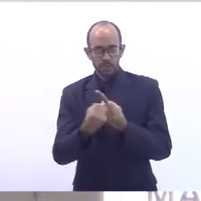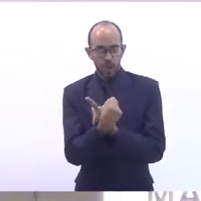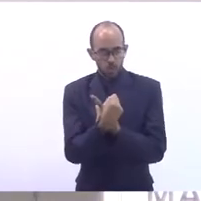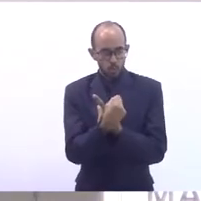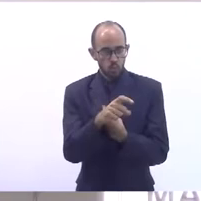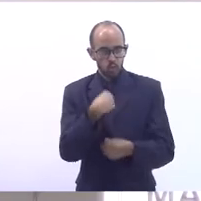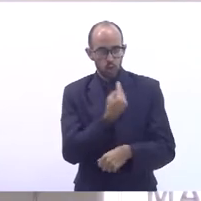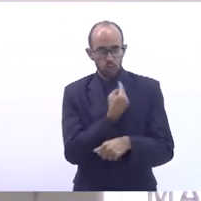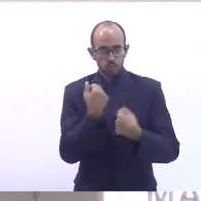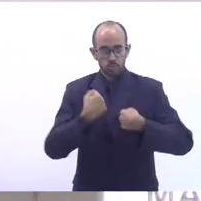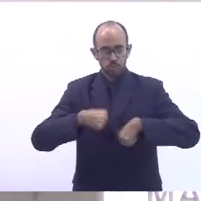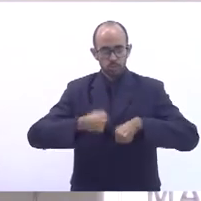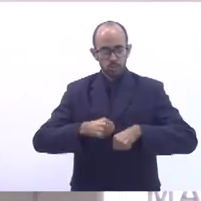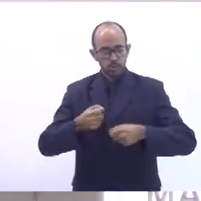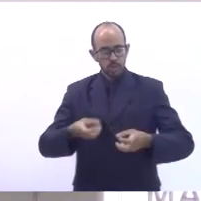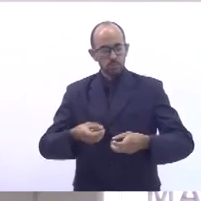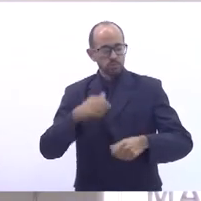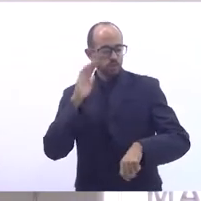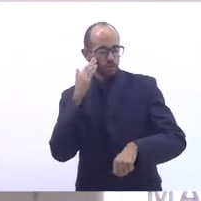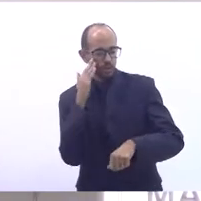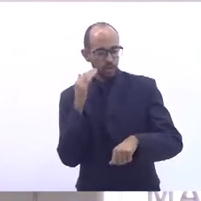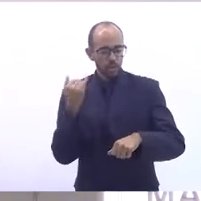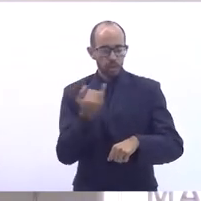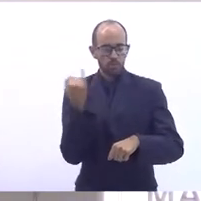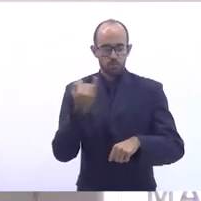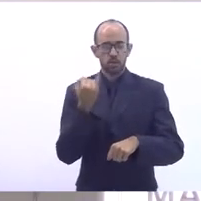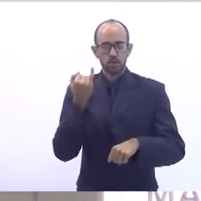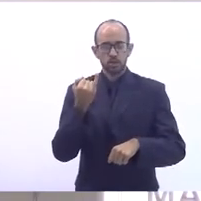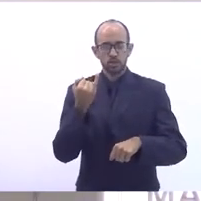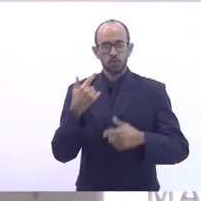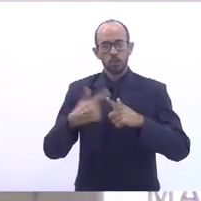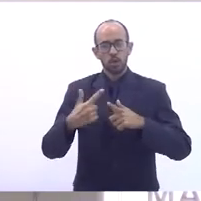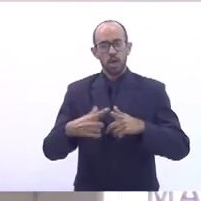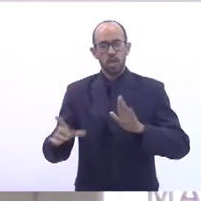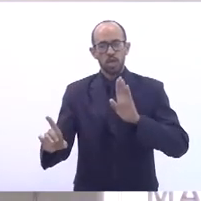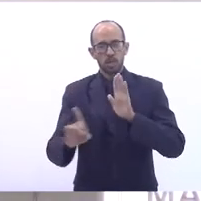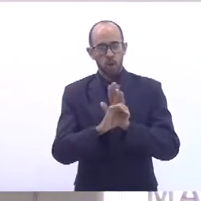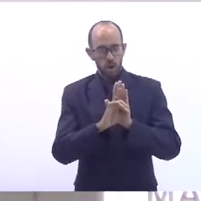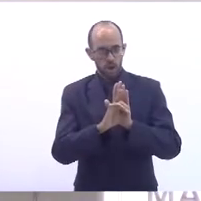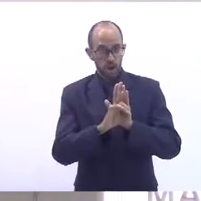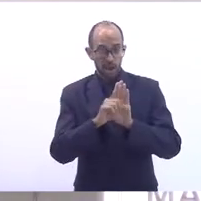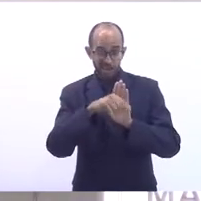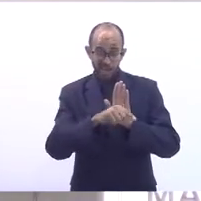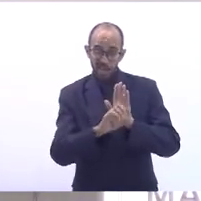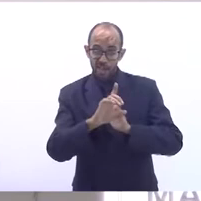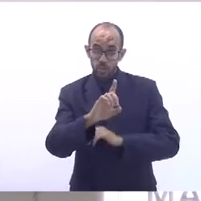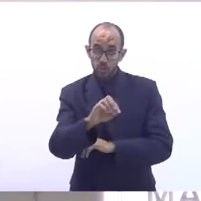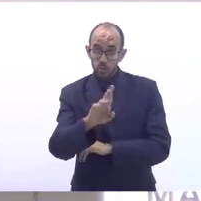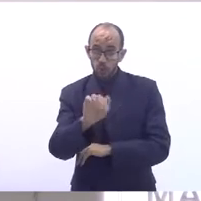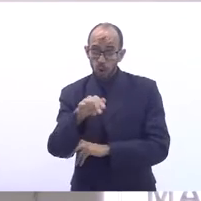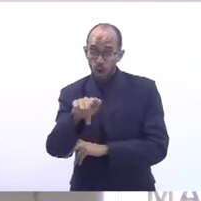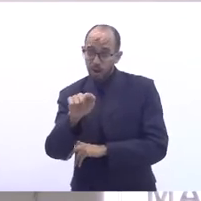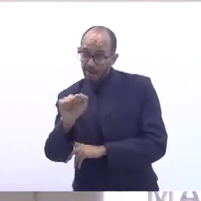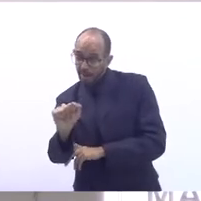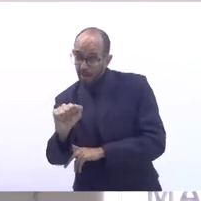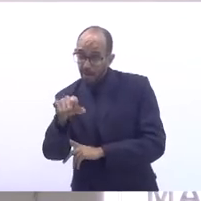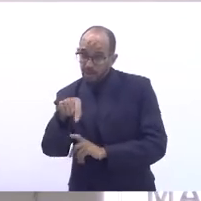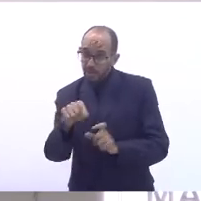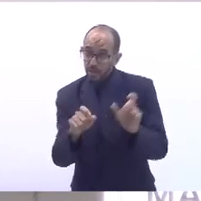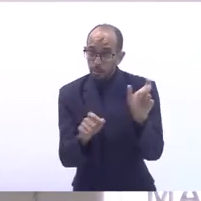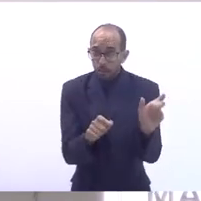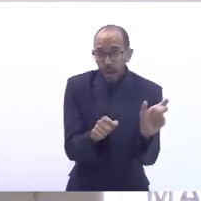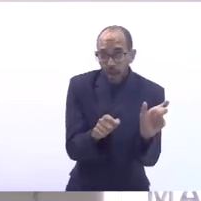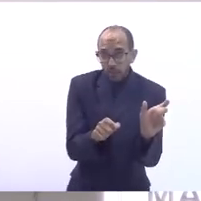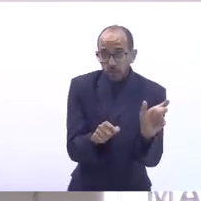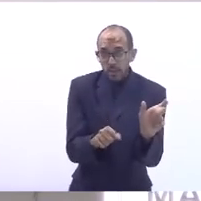questão que a gente precisa levar como uma relevância porque droga é uma palavra e tem lá o termo técnico